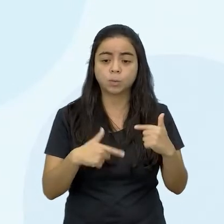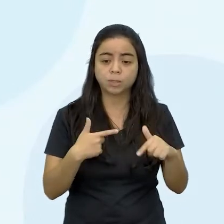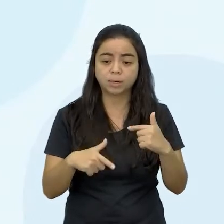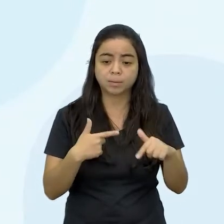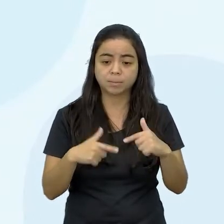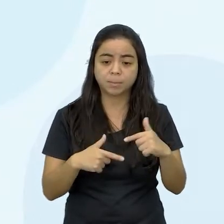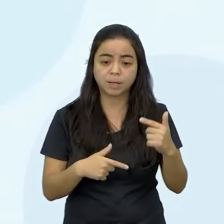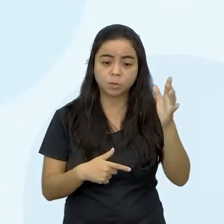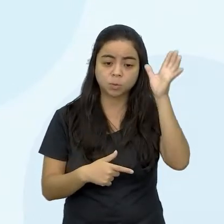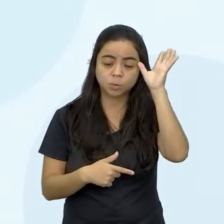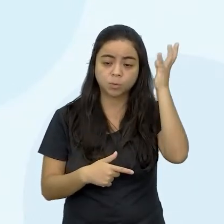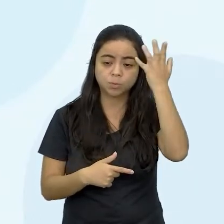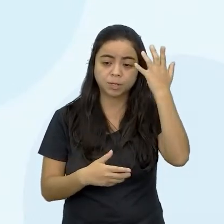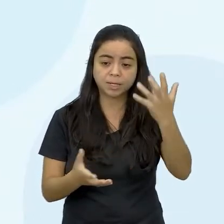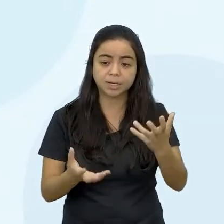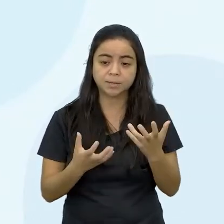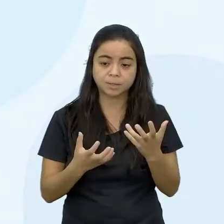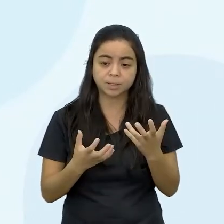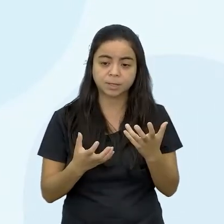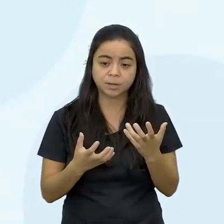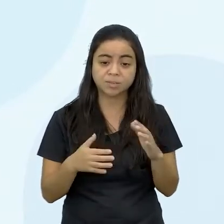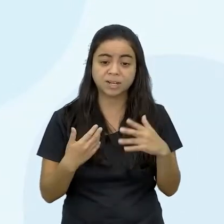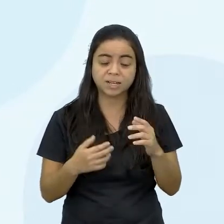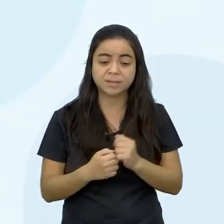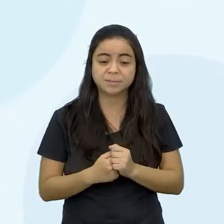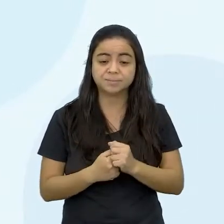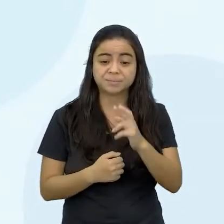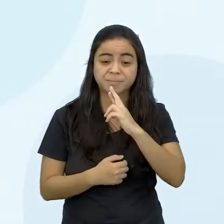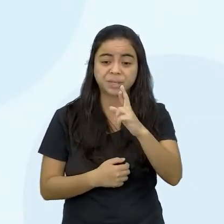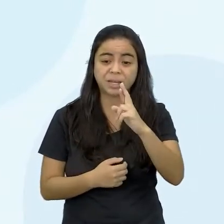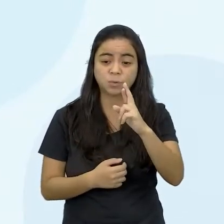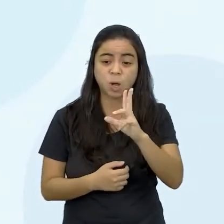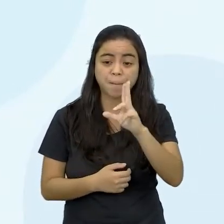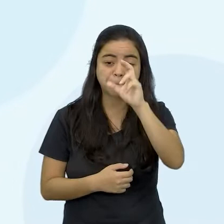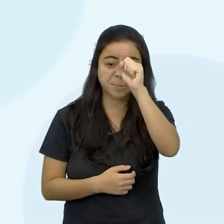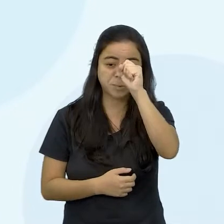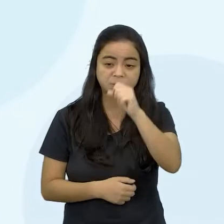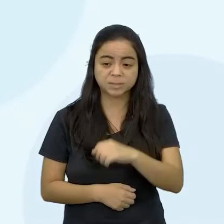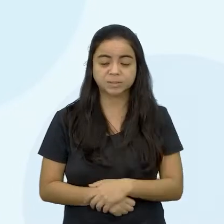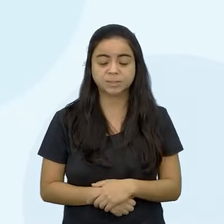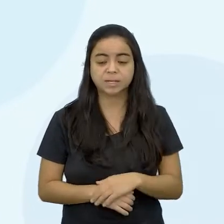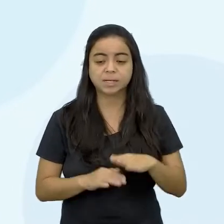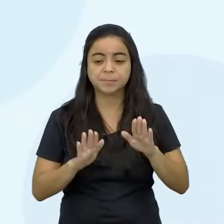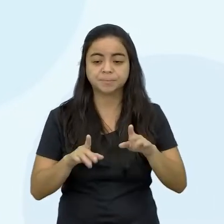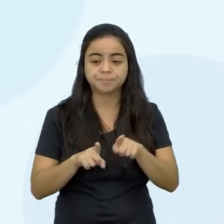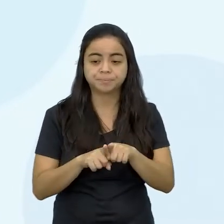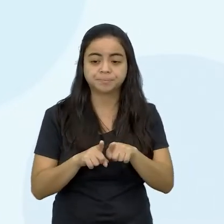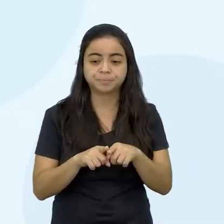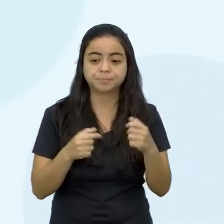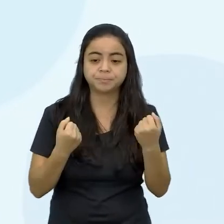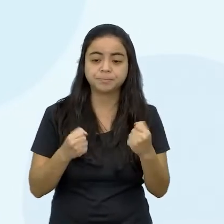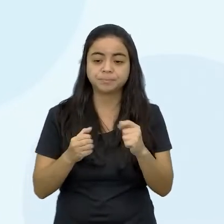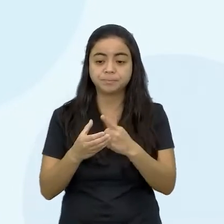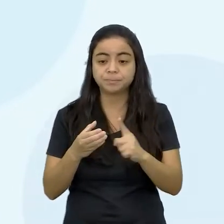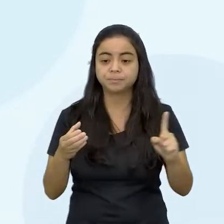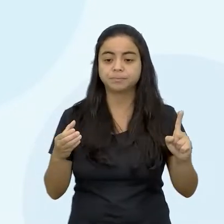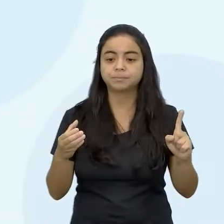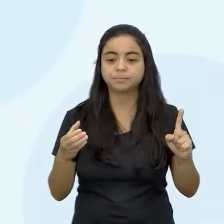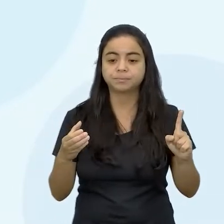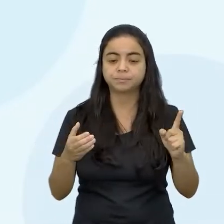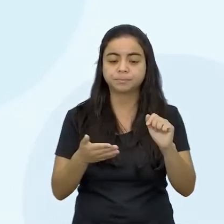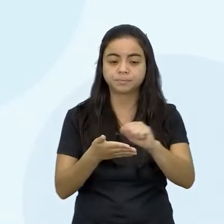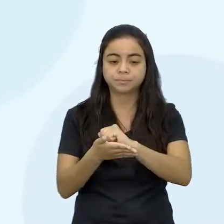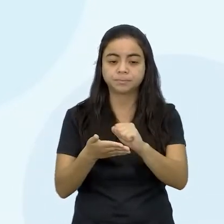que eu consigo resolver a rapidez que eu realizo um trabalho é igual a potência da mesma forma eu ainda posso isolar e escrever